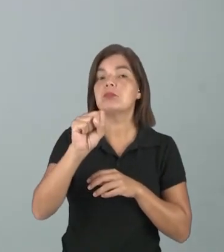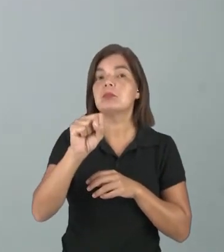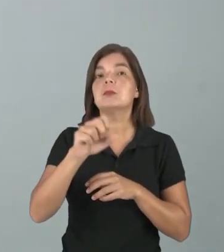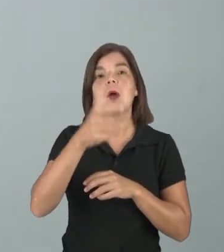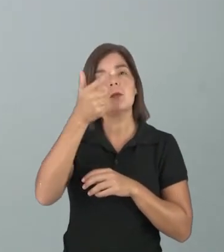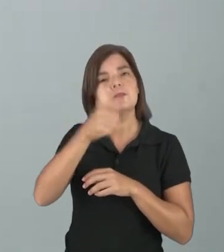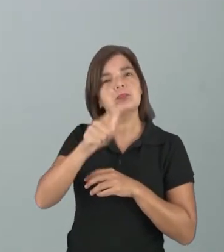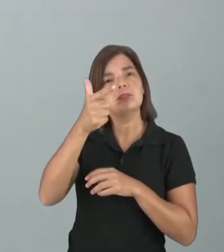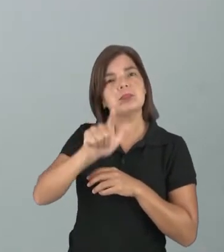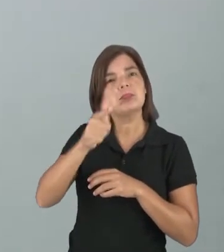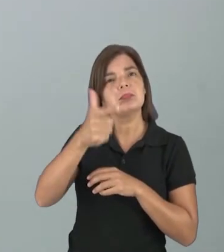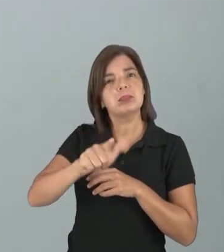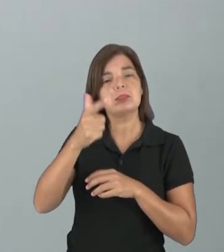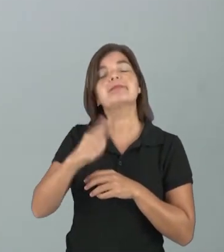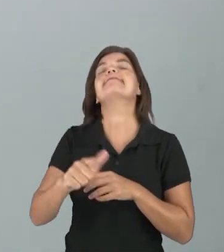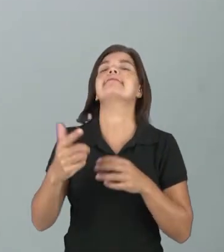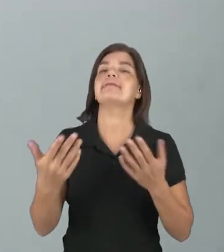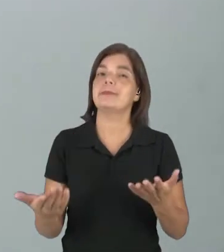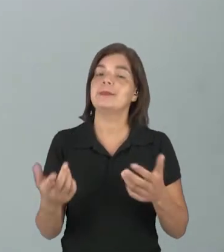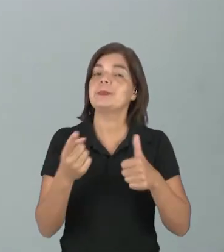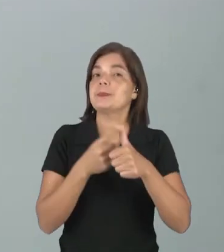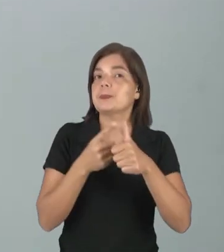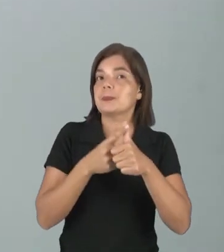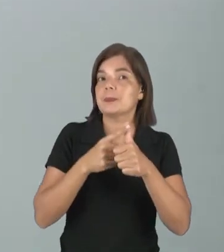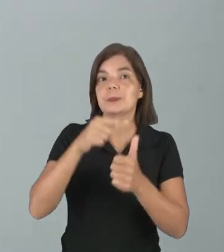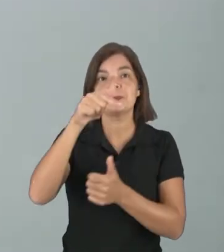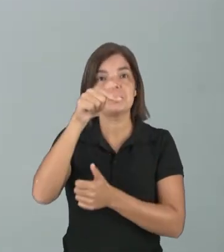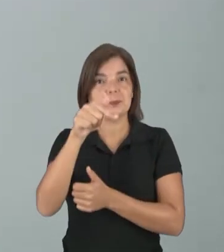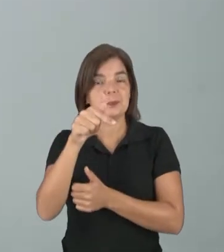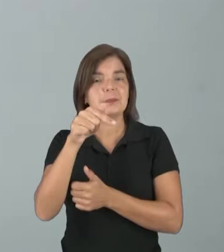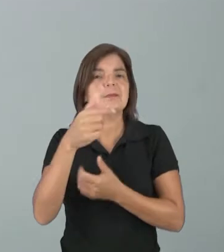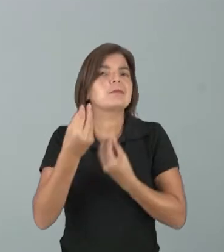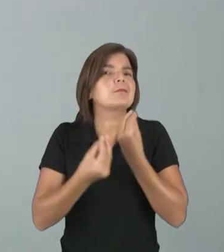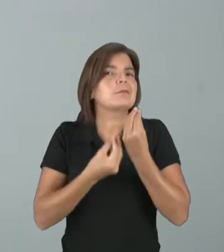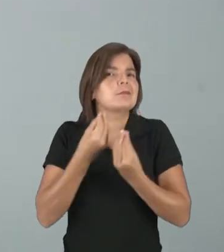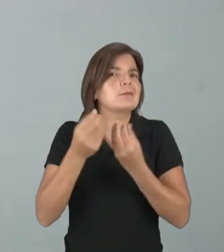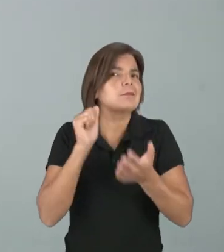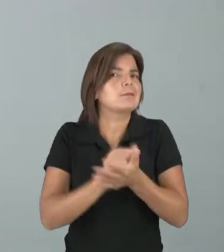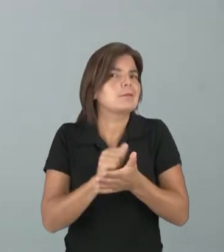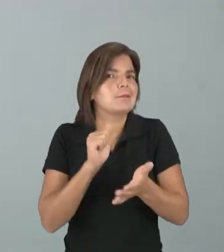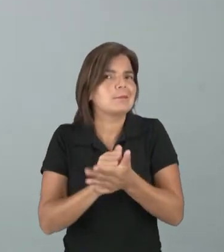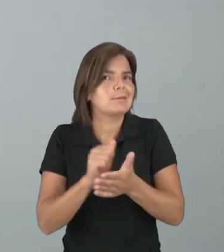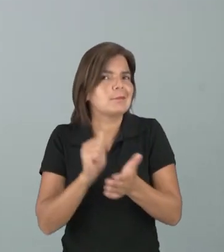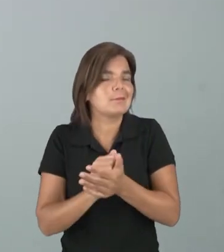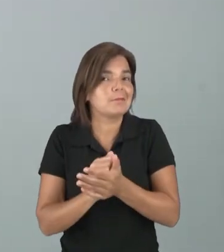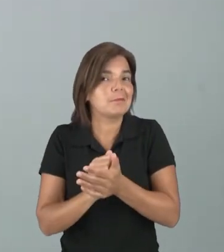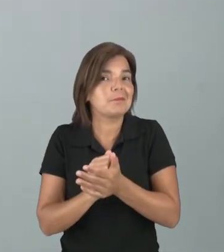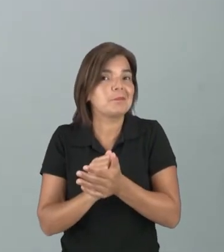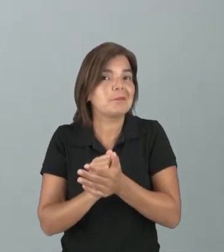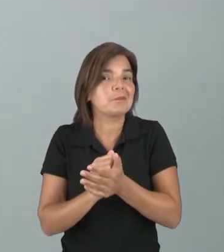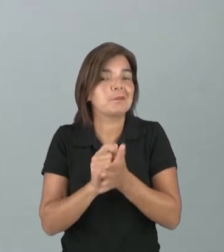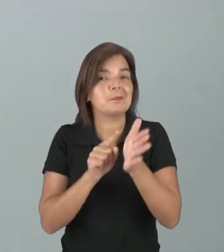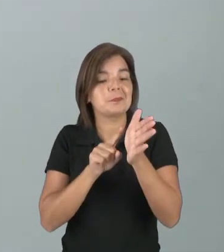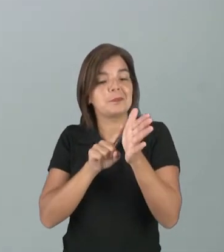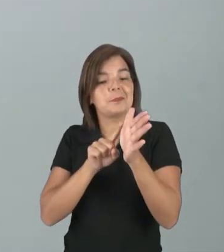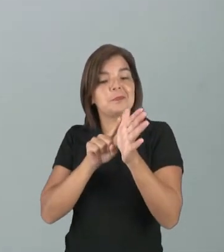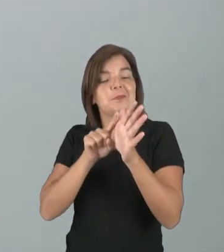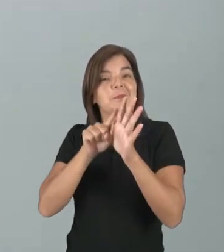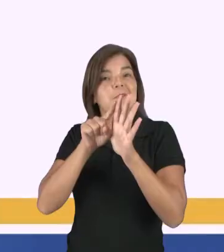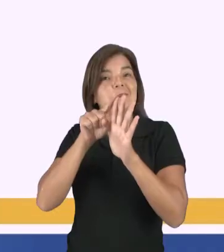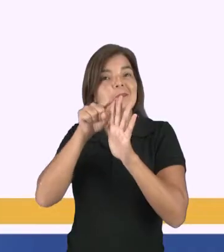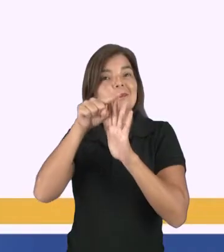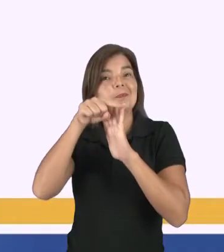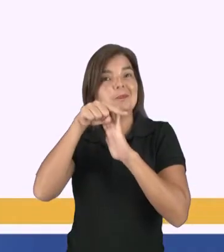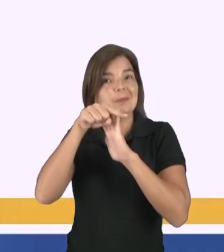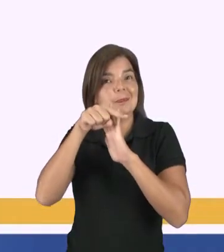seja cinco repetições dessas primeiras sete notas agora como é que eu escrevo isso tudo na pauta eu mostrei aqui